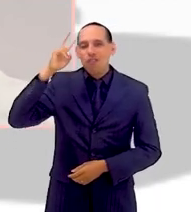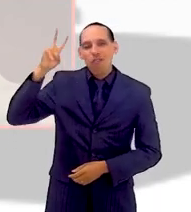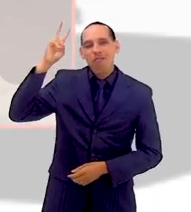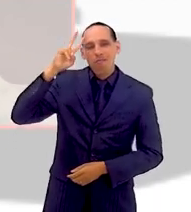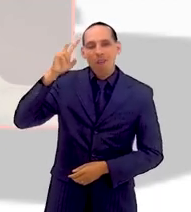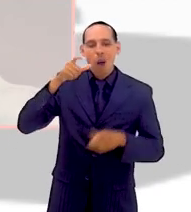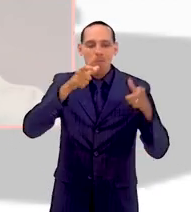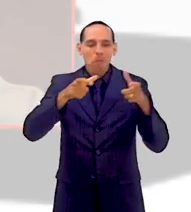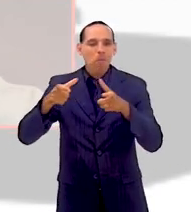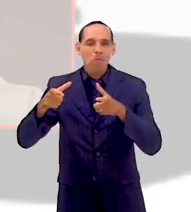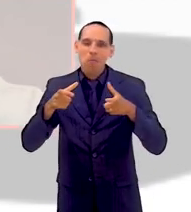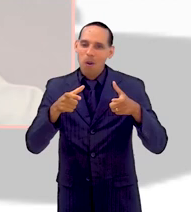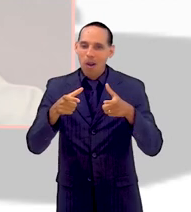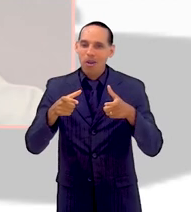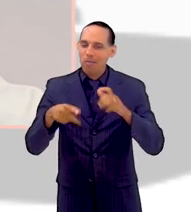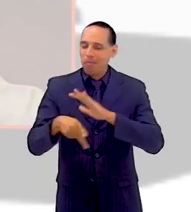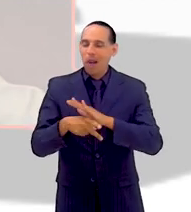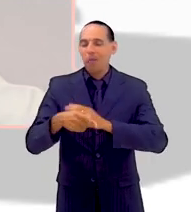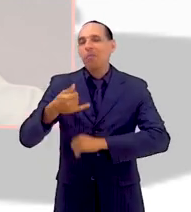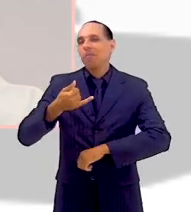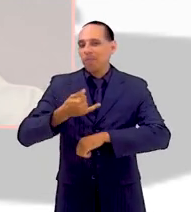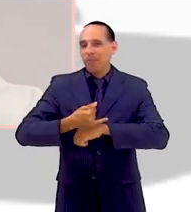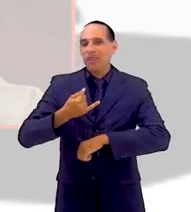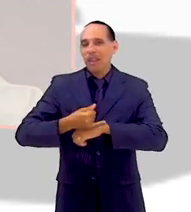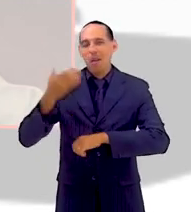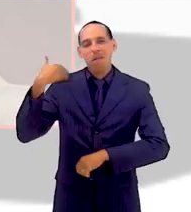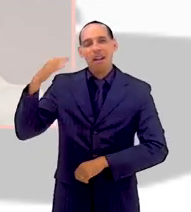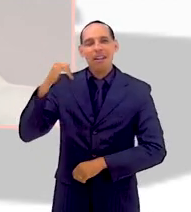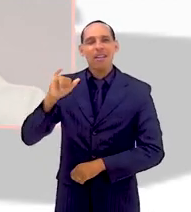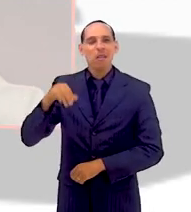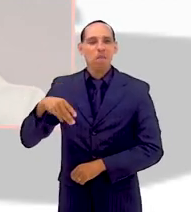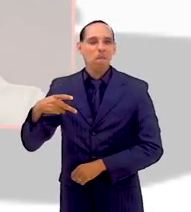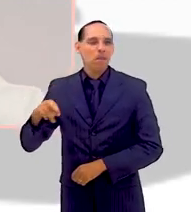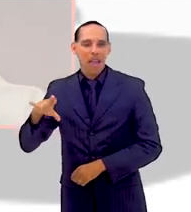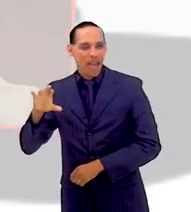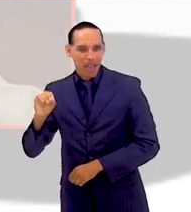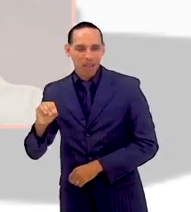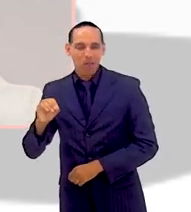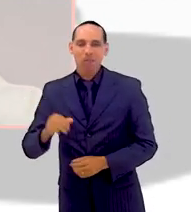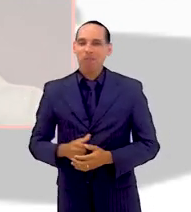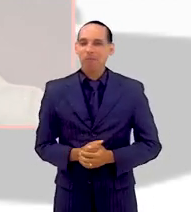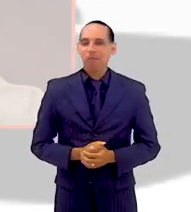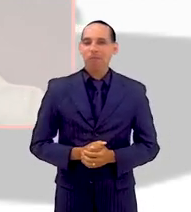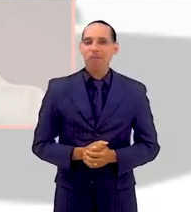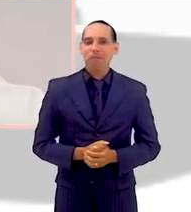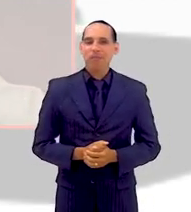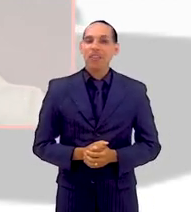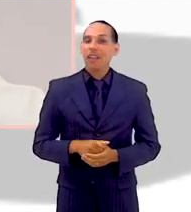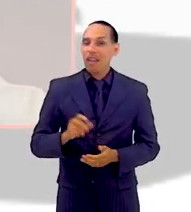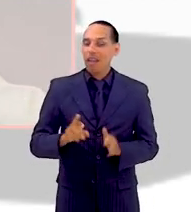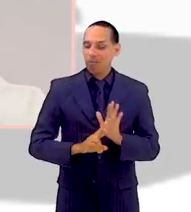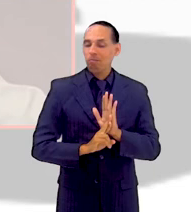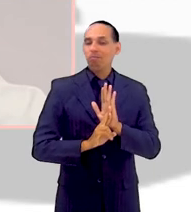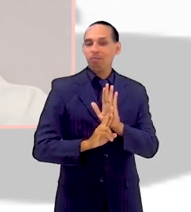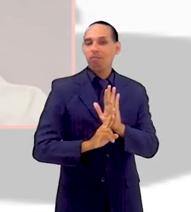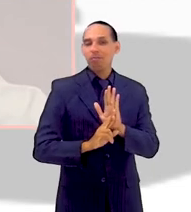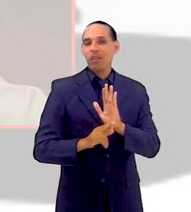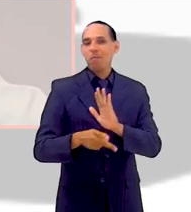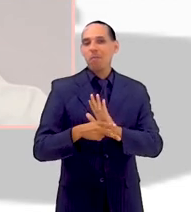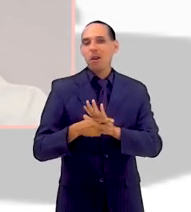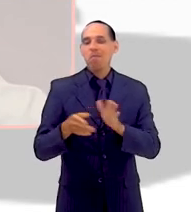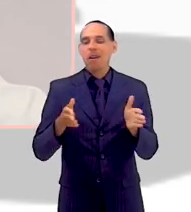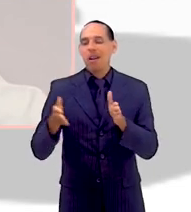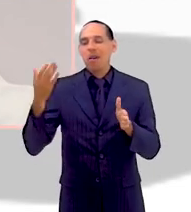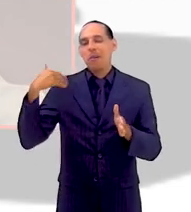com todos os processos da capital imperial ali, ou melhor, da área de que foi representativa na